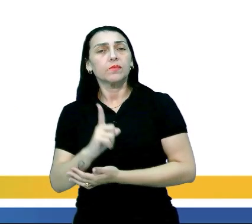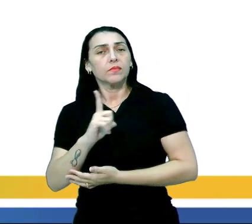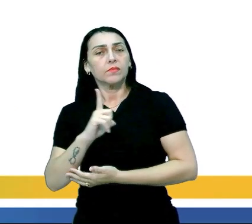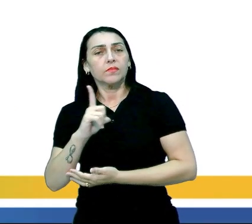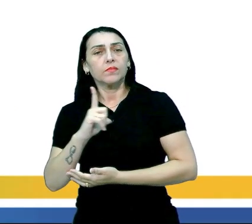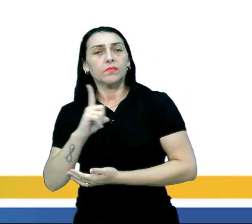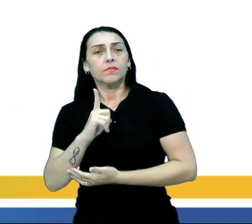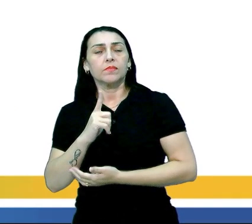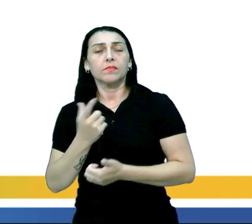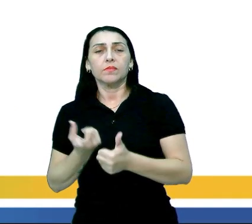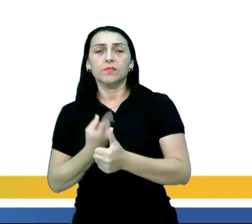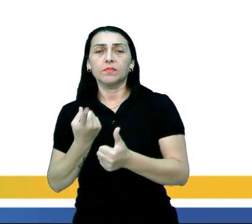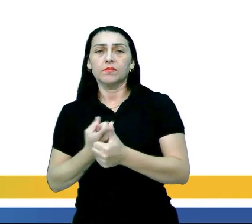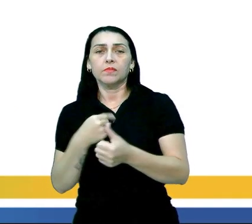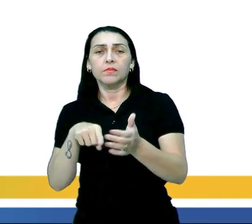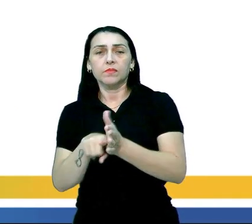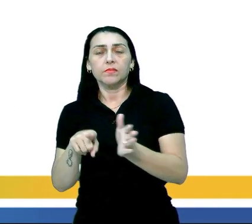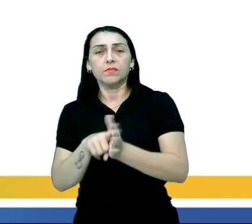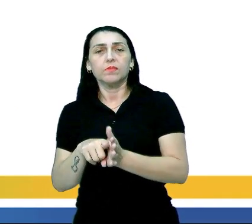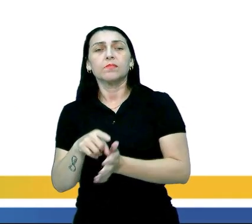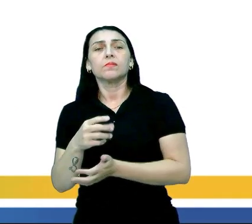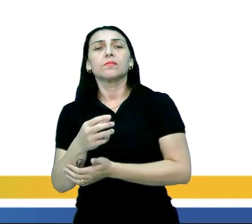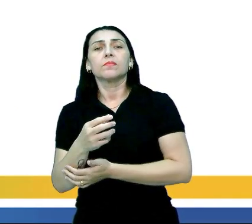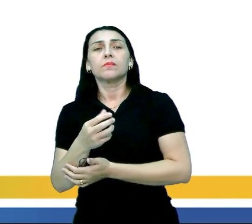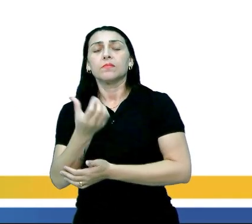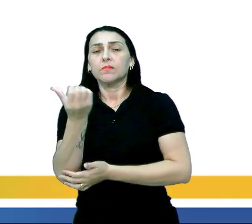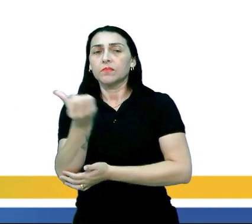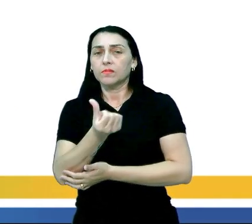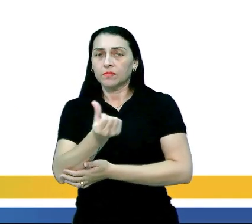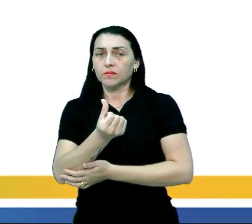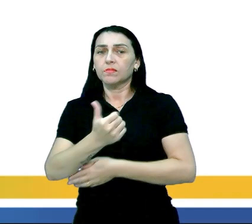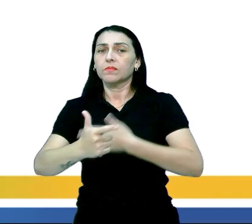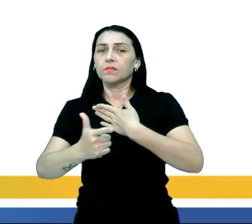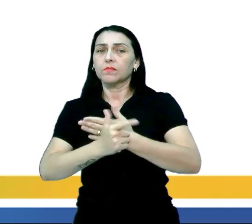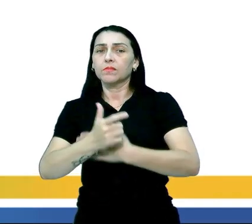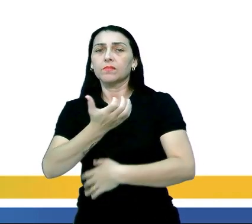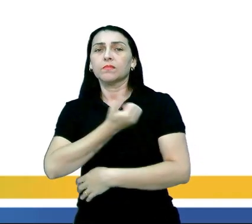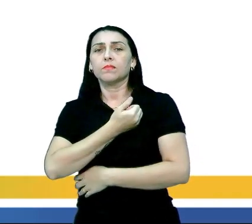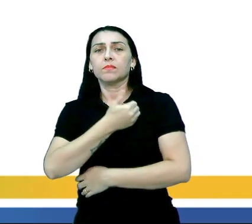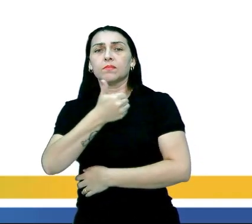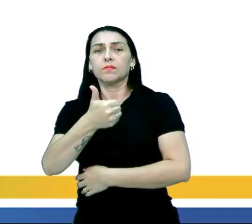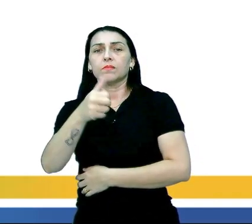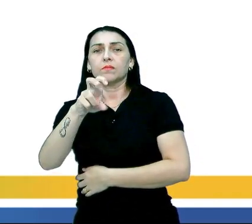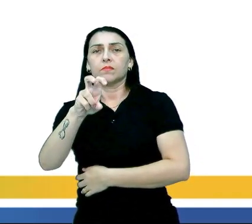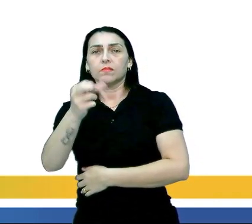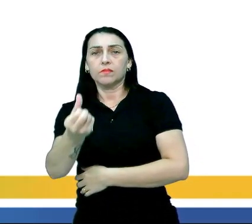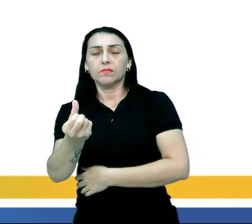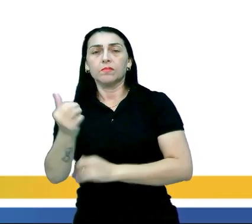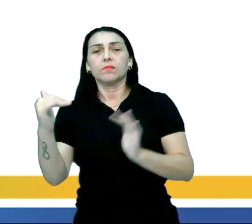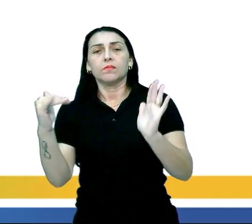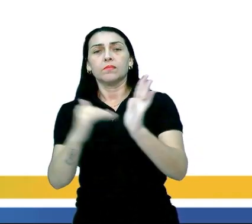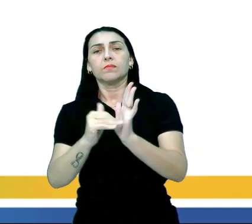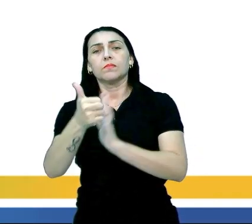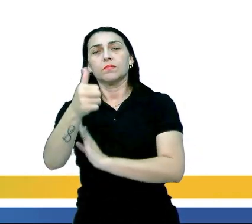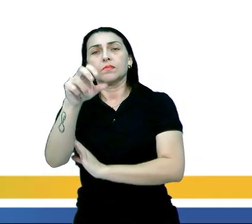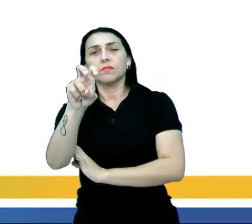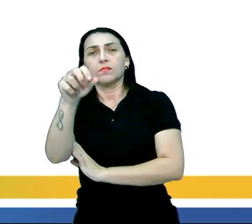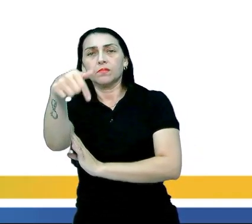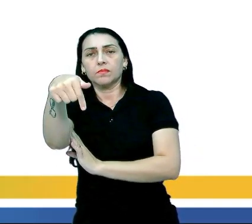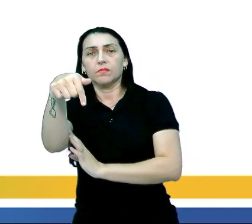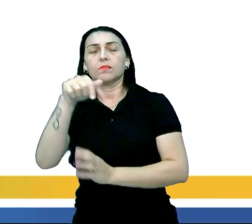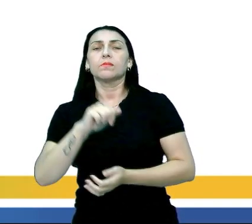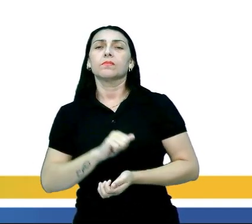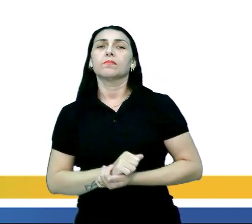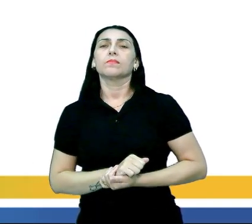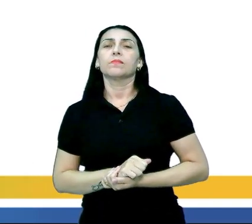temos aí a primeira questão, é a questão 6, que está dividida entre duas